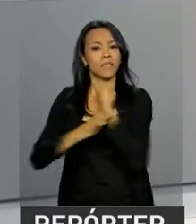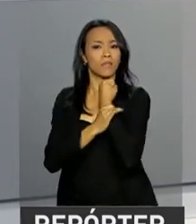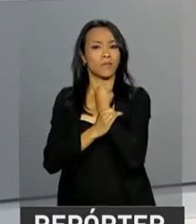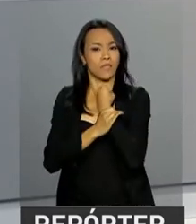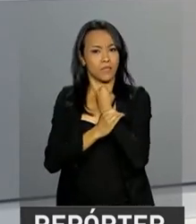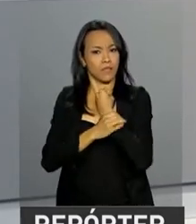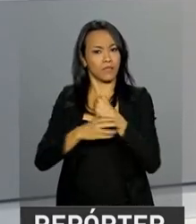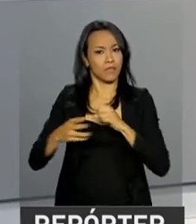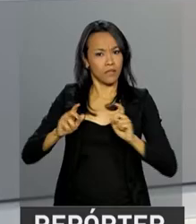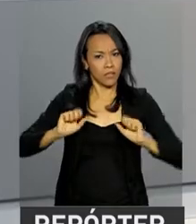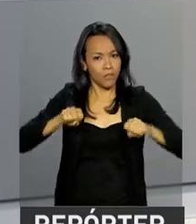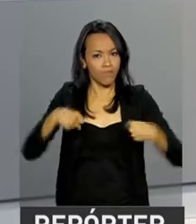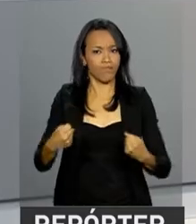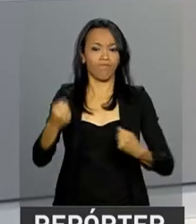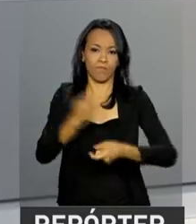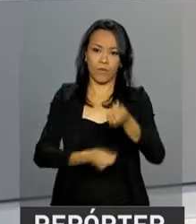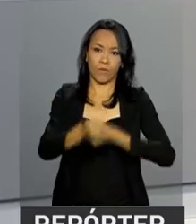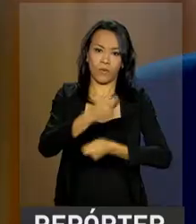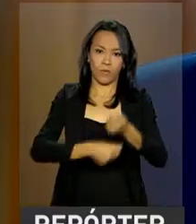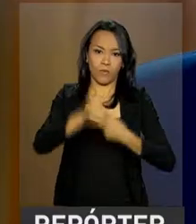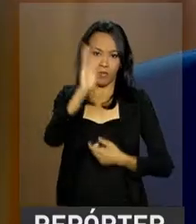solidez à economia brasileira